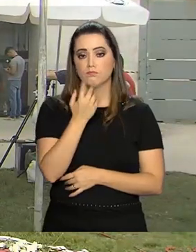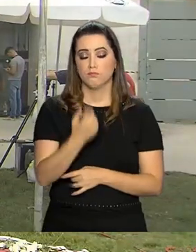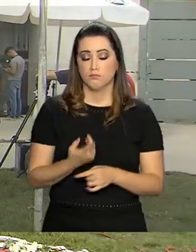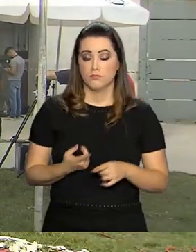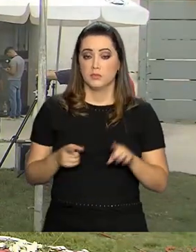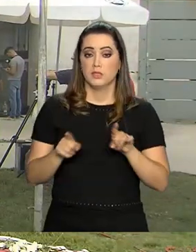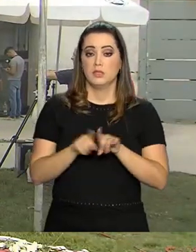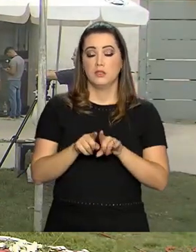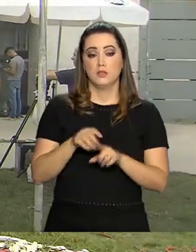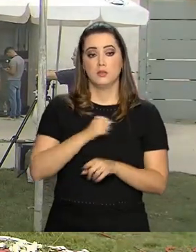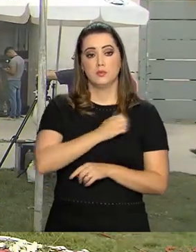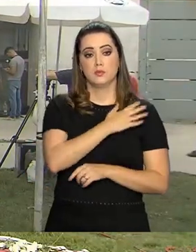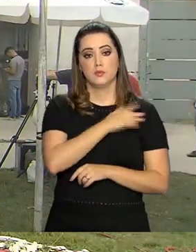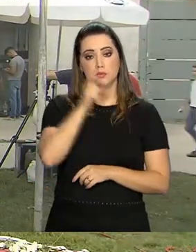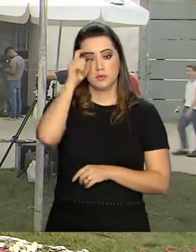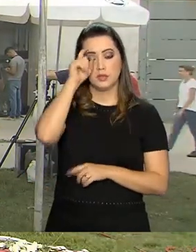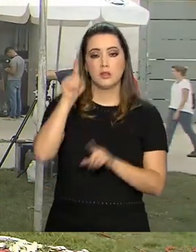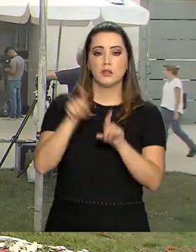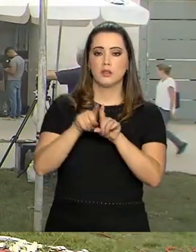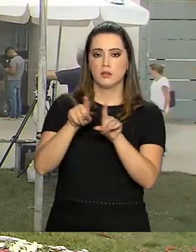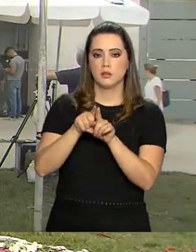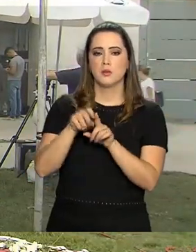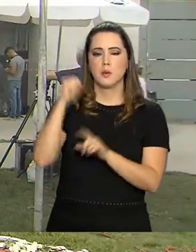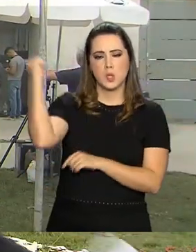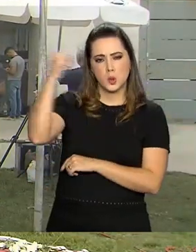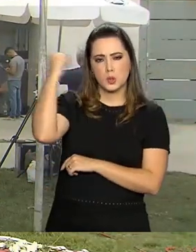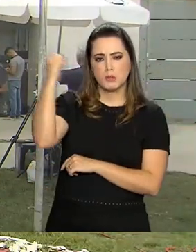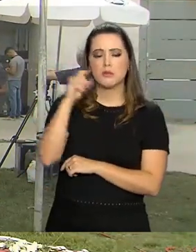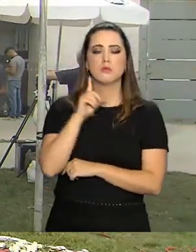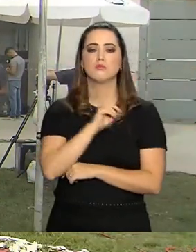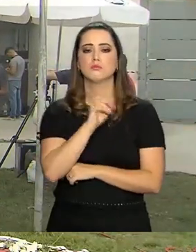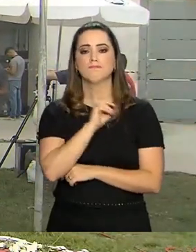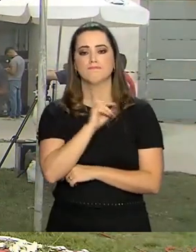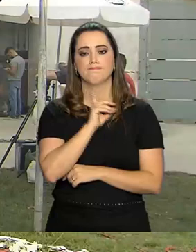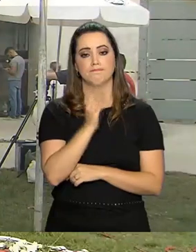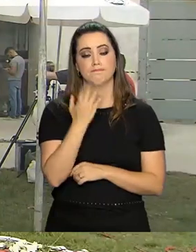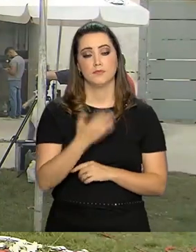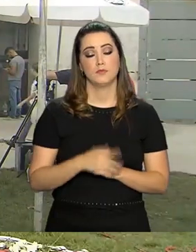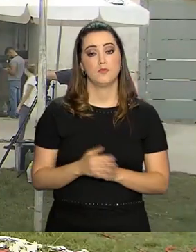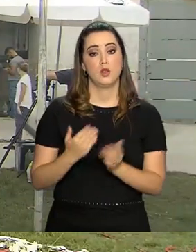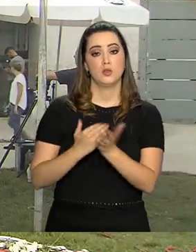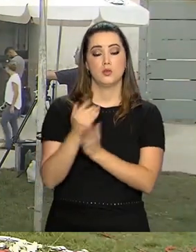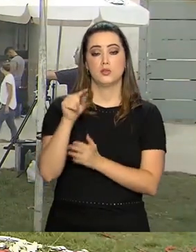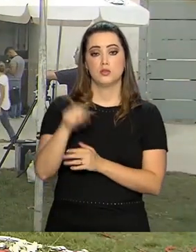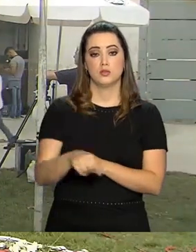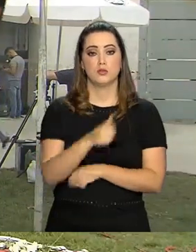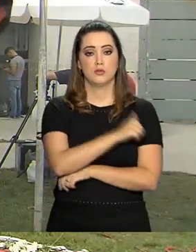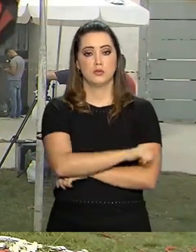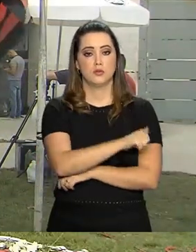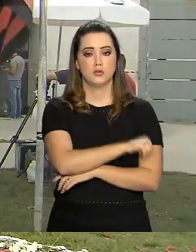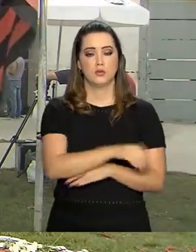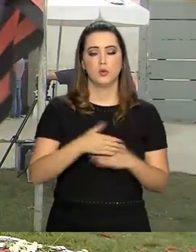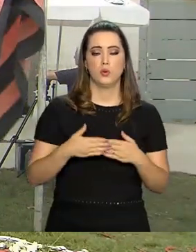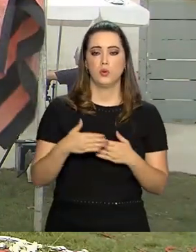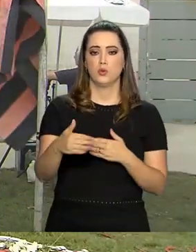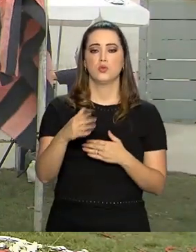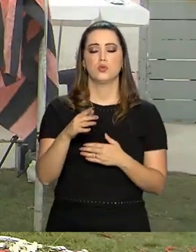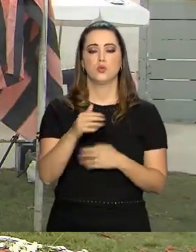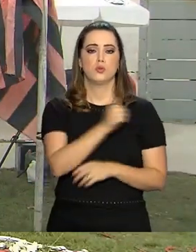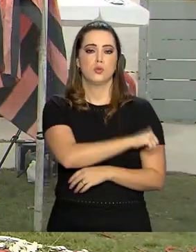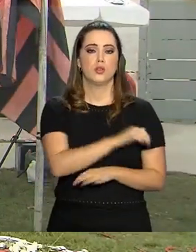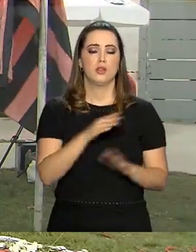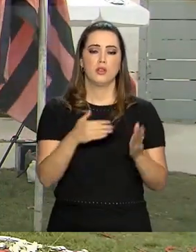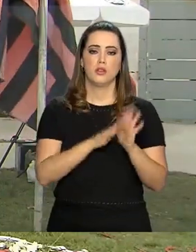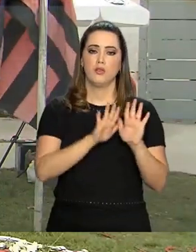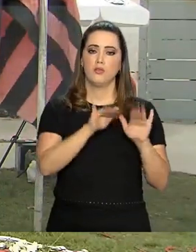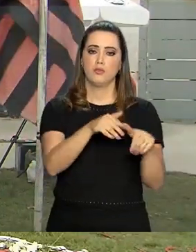Mourão, lembrando, ele também é torcedor do Flamengo. Durante a passagem de hoje aqui no Rio de Janeiro, ele permanece no Rio até o fim do